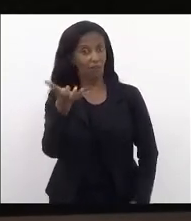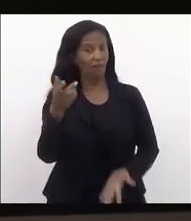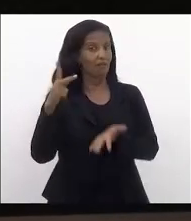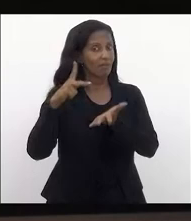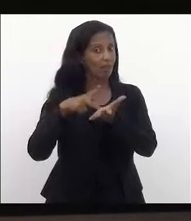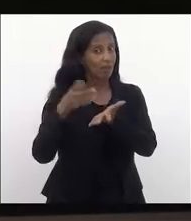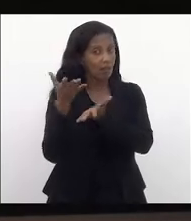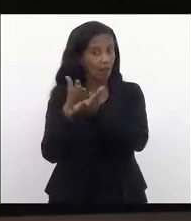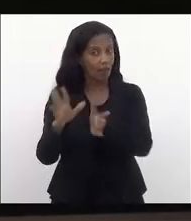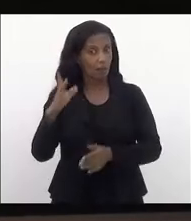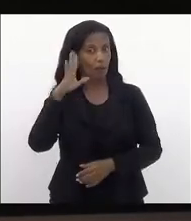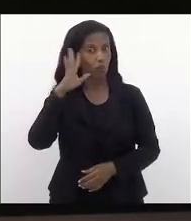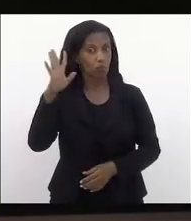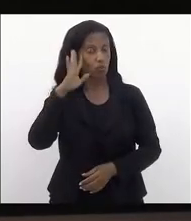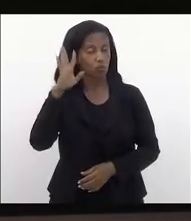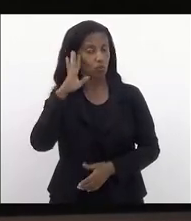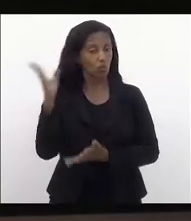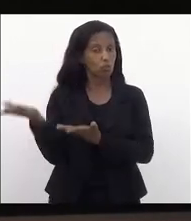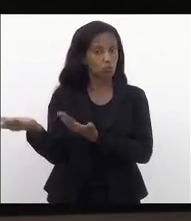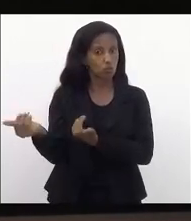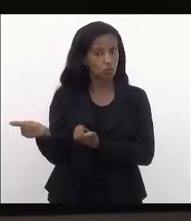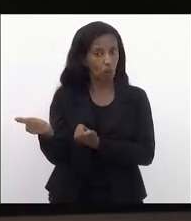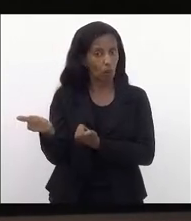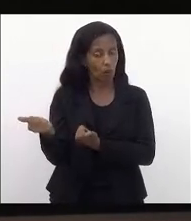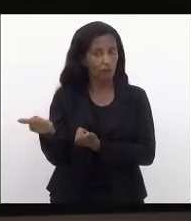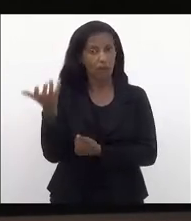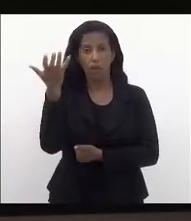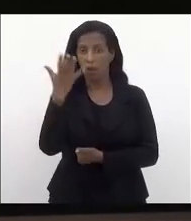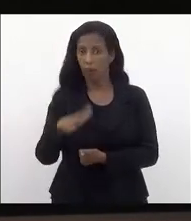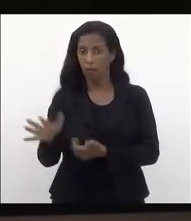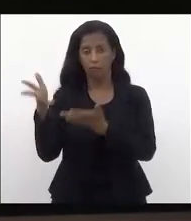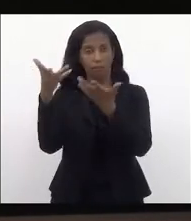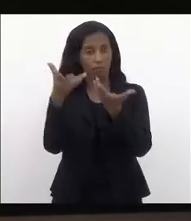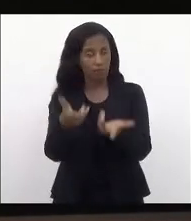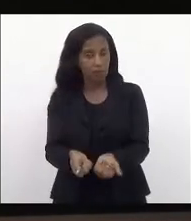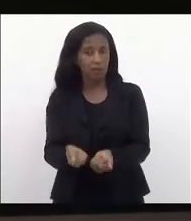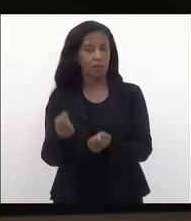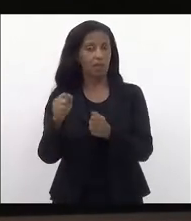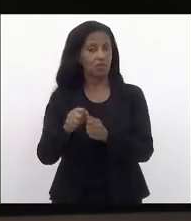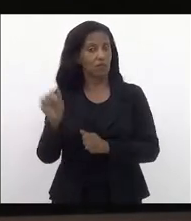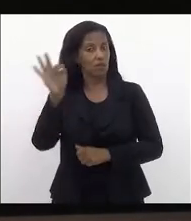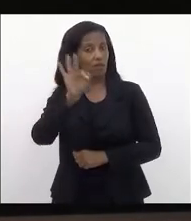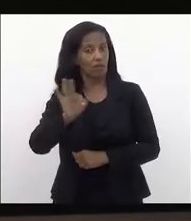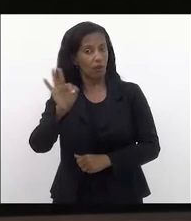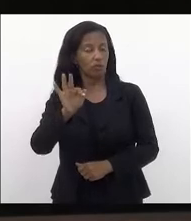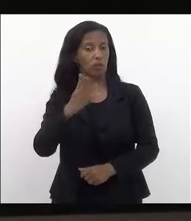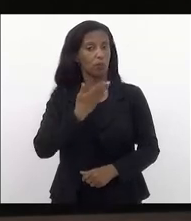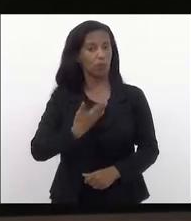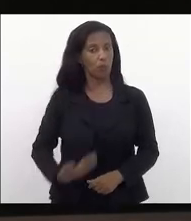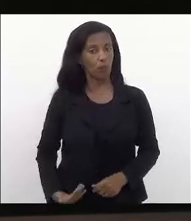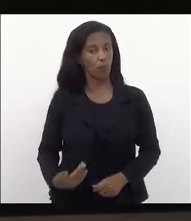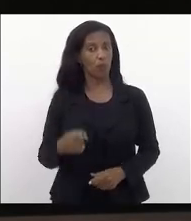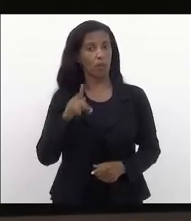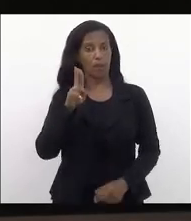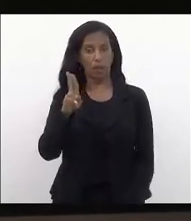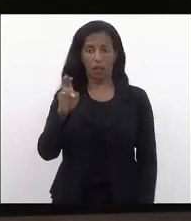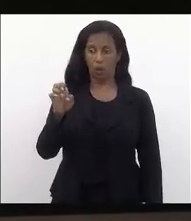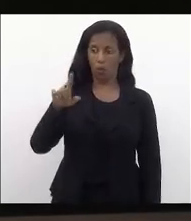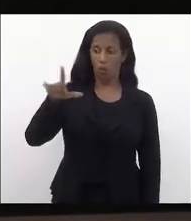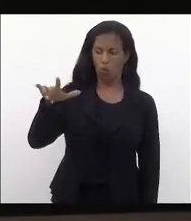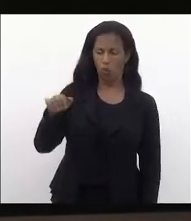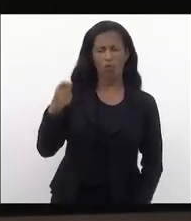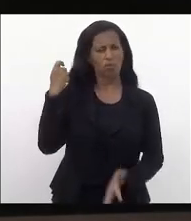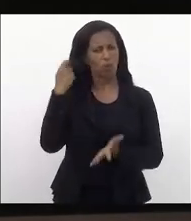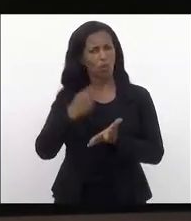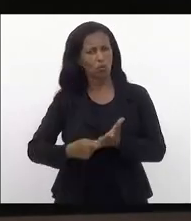é acabar com o sonho dos nossos jovens da Zona Oeste não querem permitir que eles façam uma universidade pública na nossa UESO que nós estamos